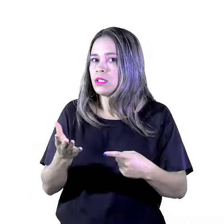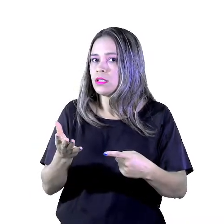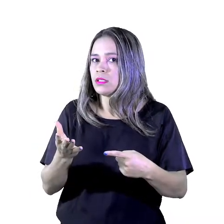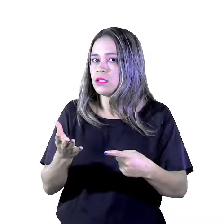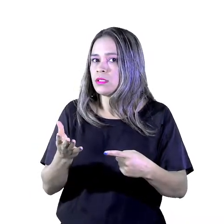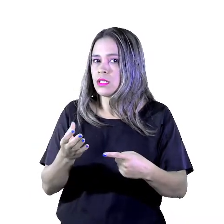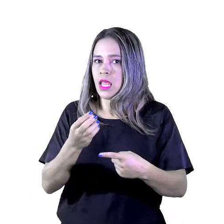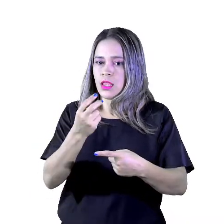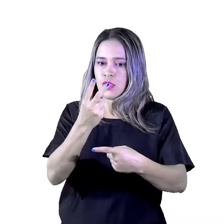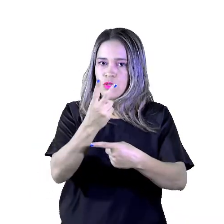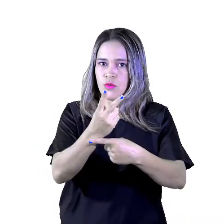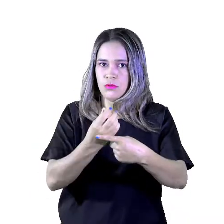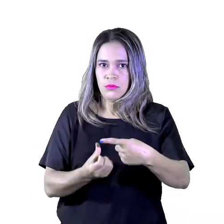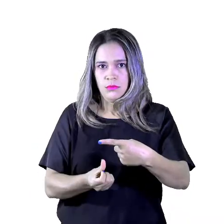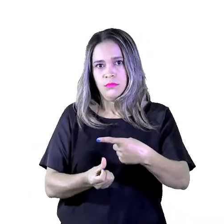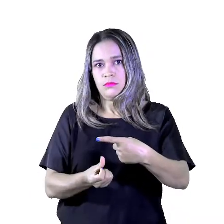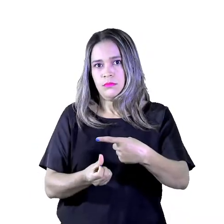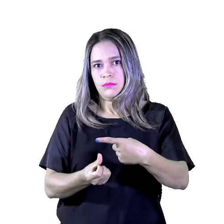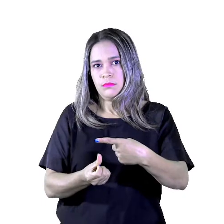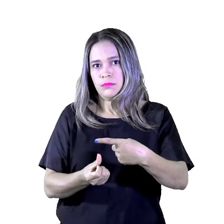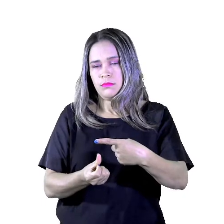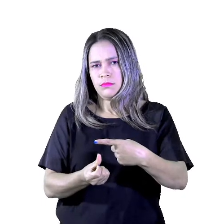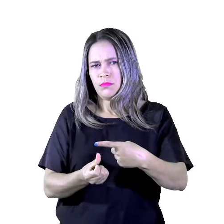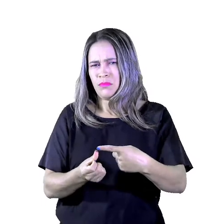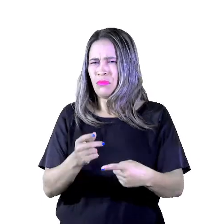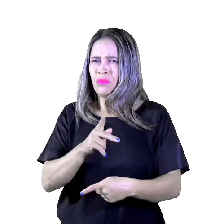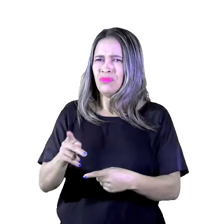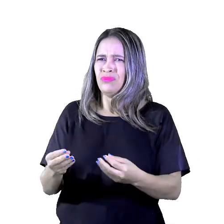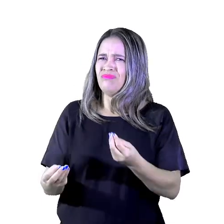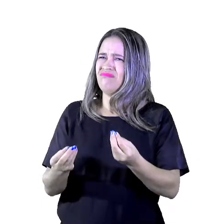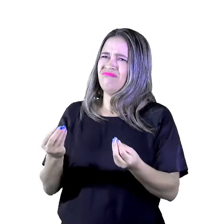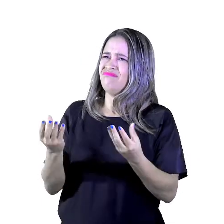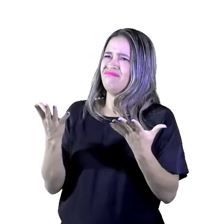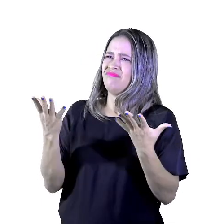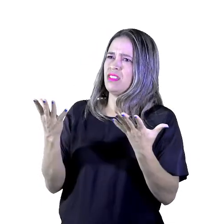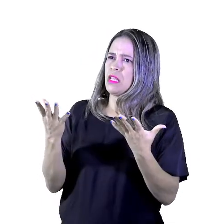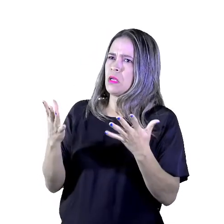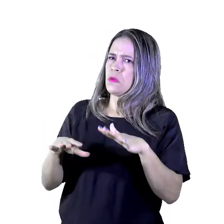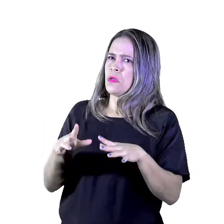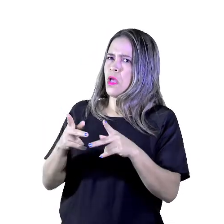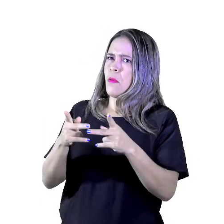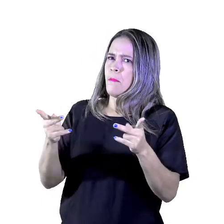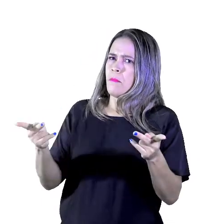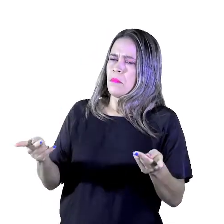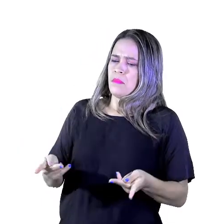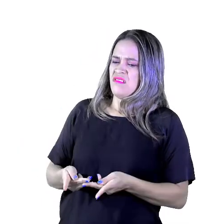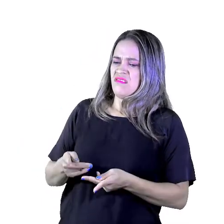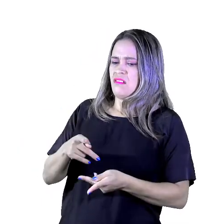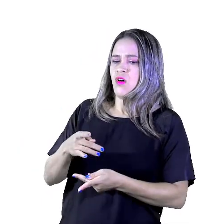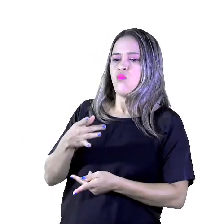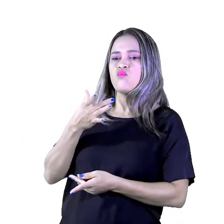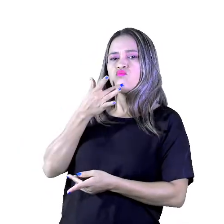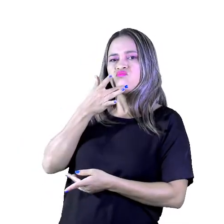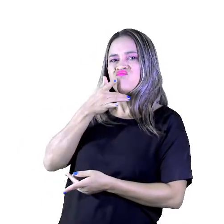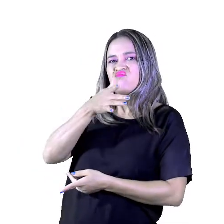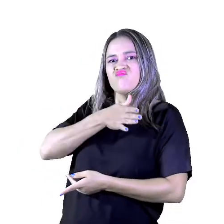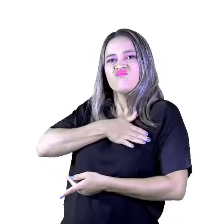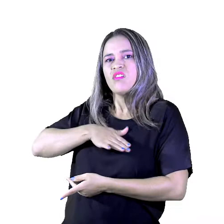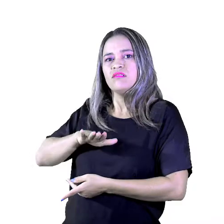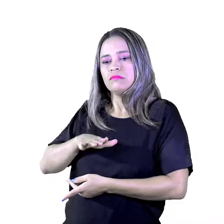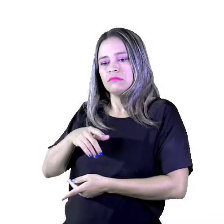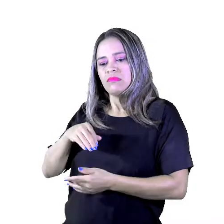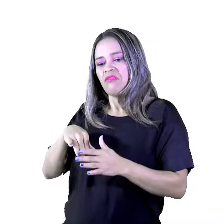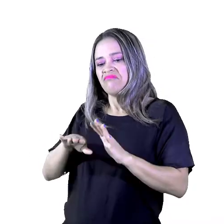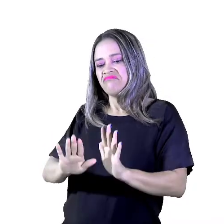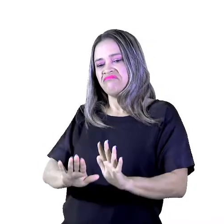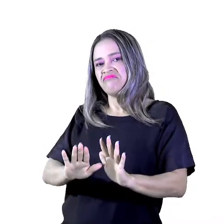Sobrou 2 cestos. Professora, como assim? Uai, de repente essa pizza é um sabor que você não gosta e sobrou bastante, sobrou